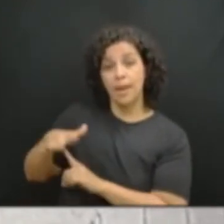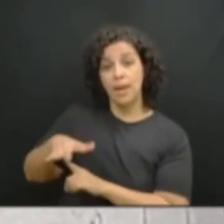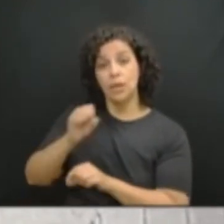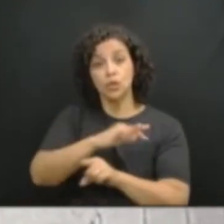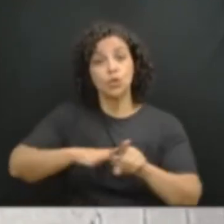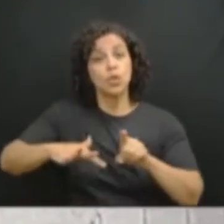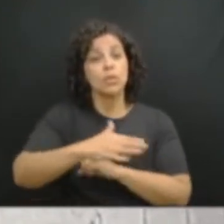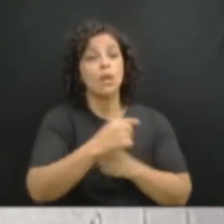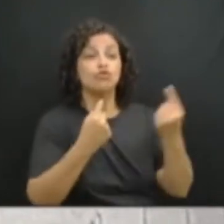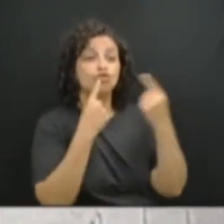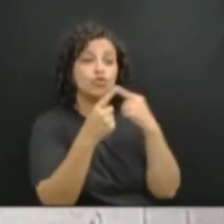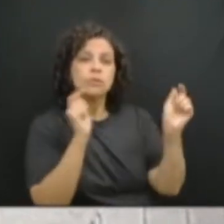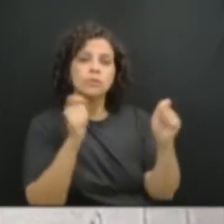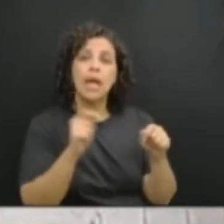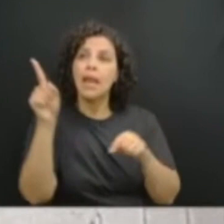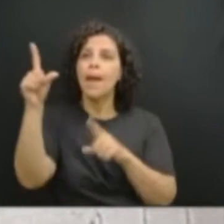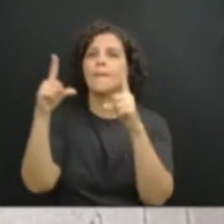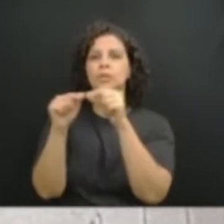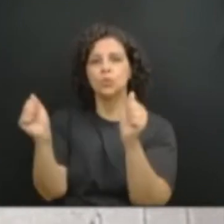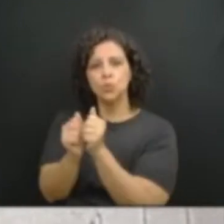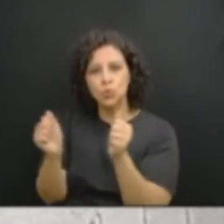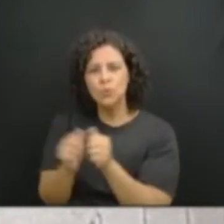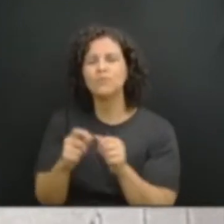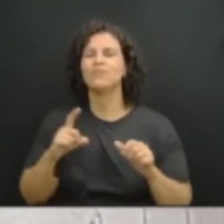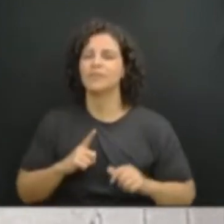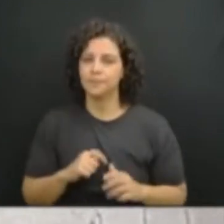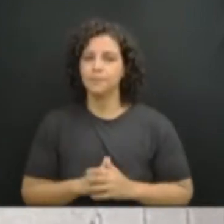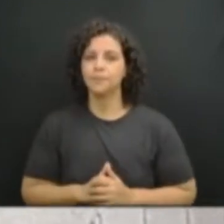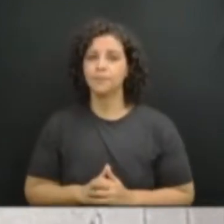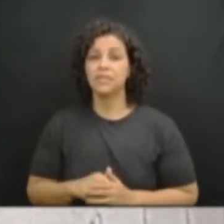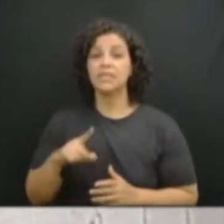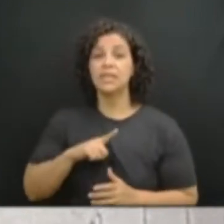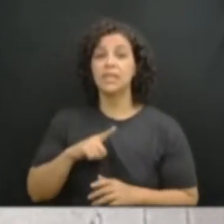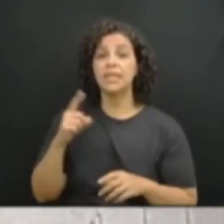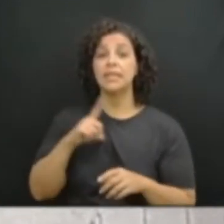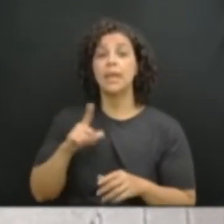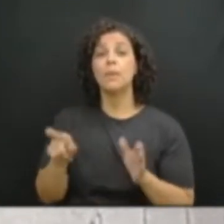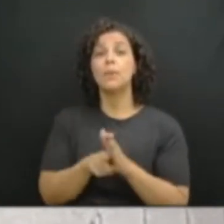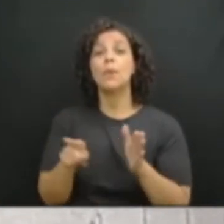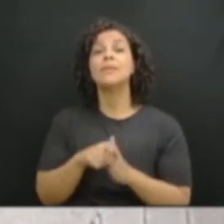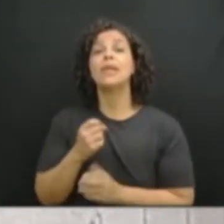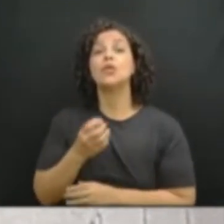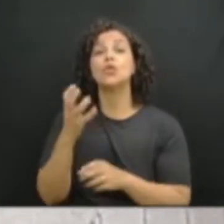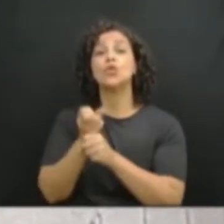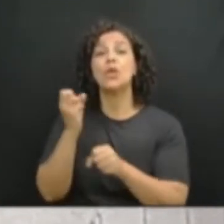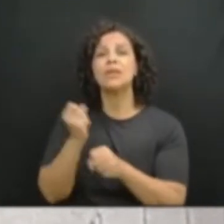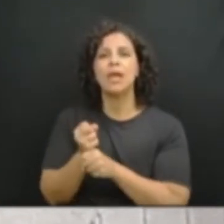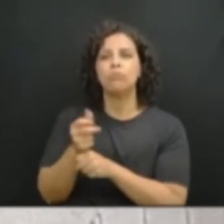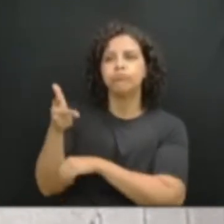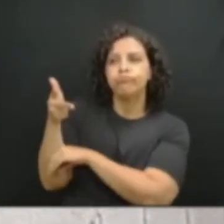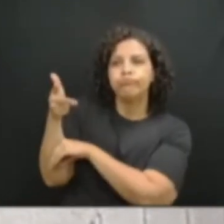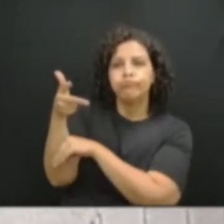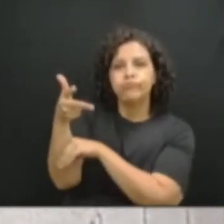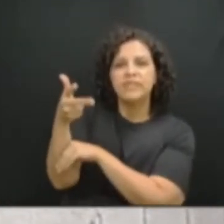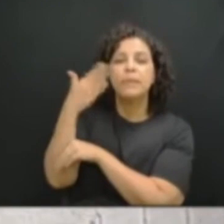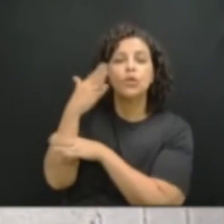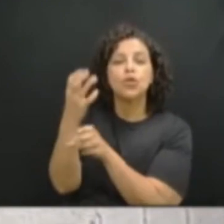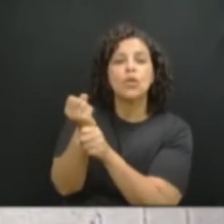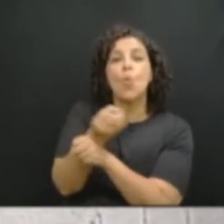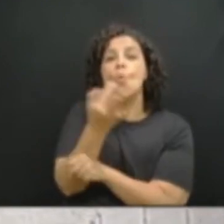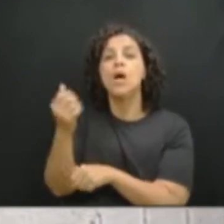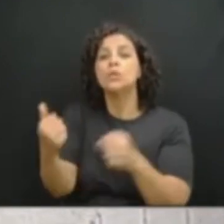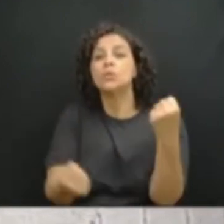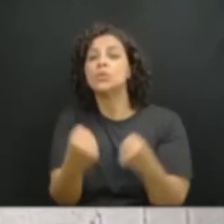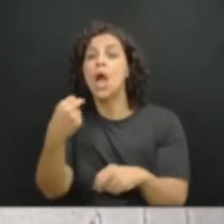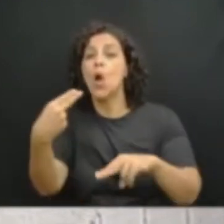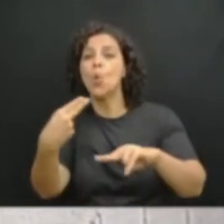sociedade. E colocou-se um elemento importante, um contador de veículos, uma banda de passagem, que ao